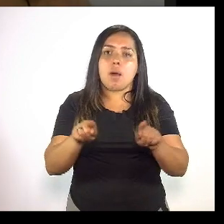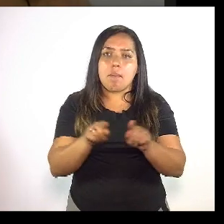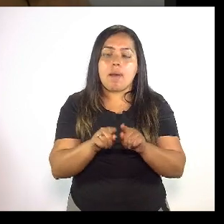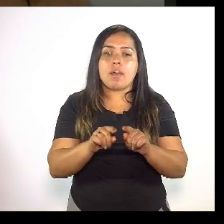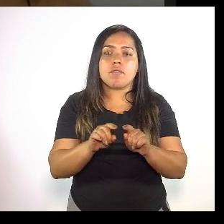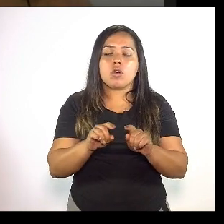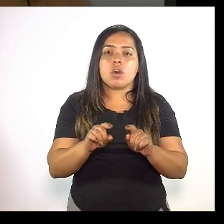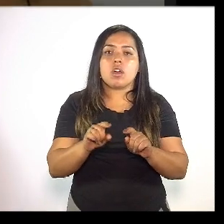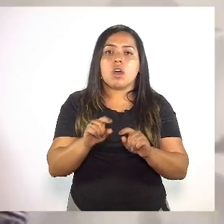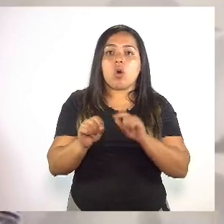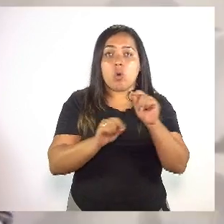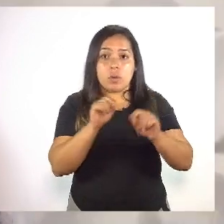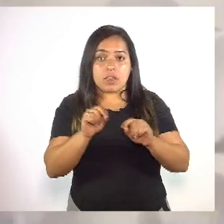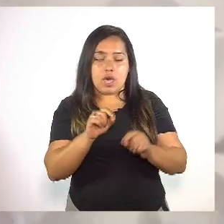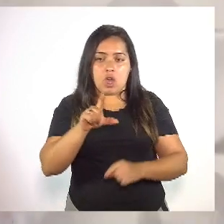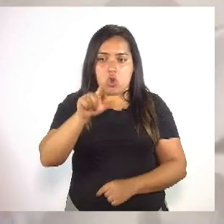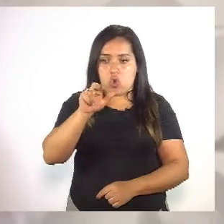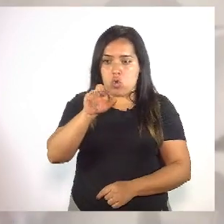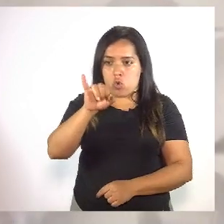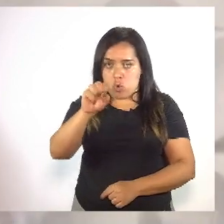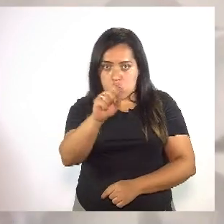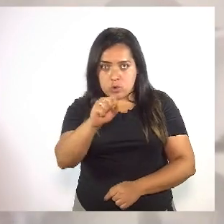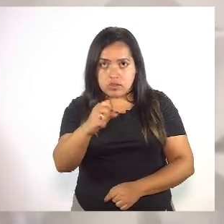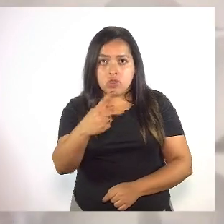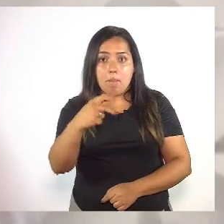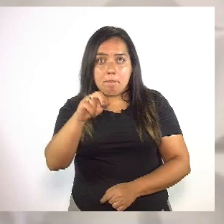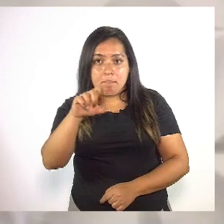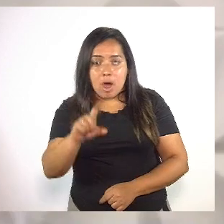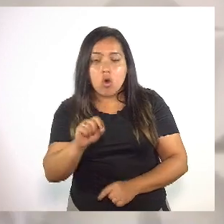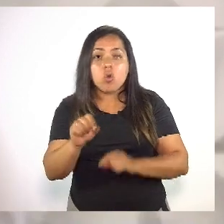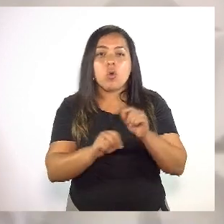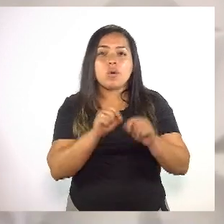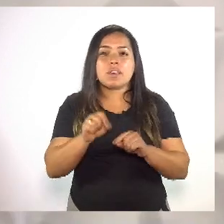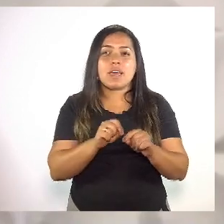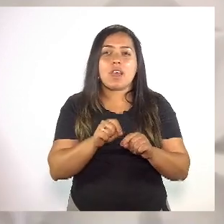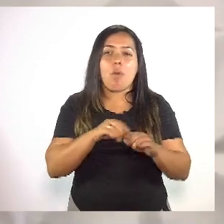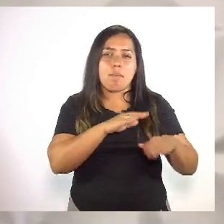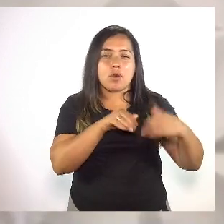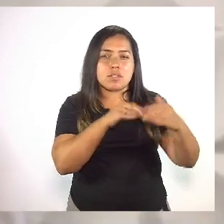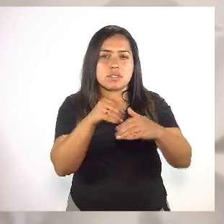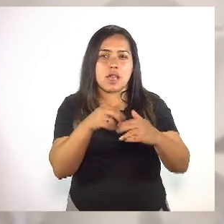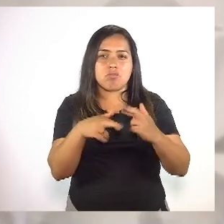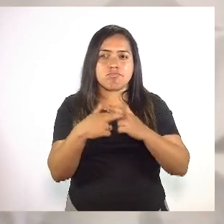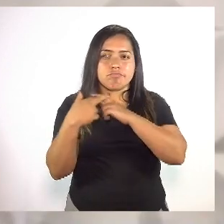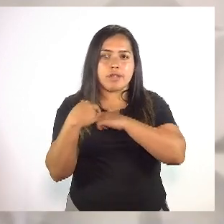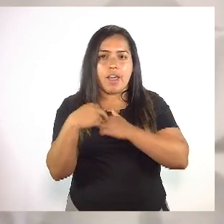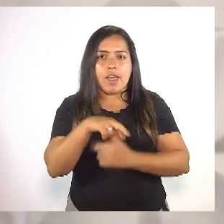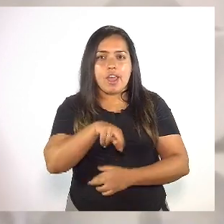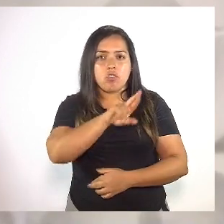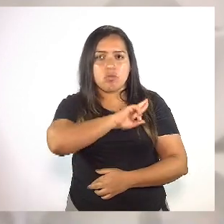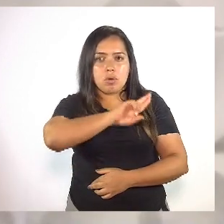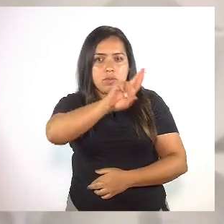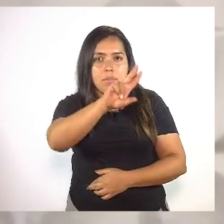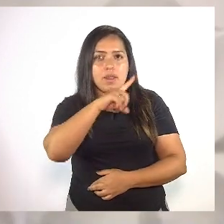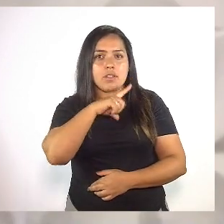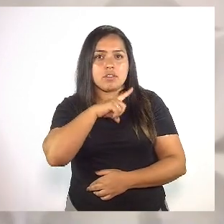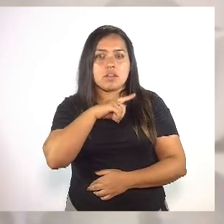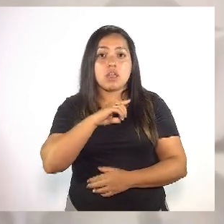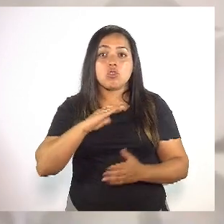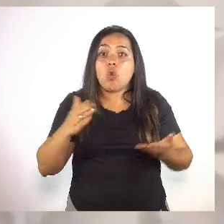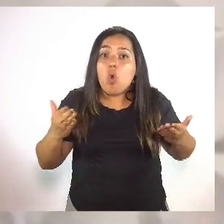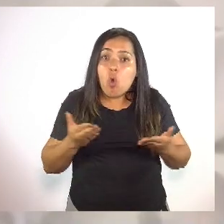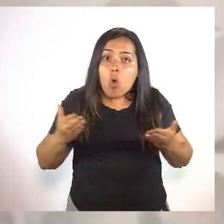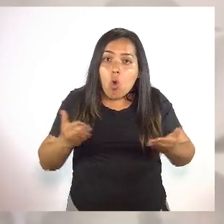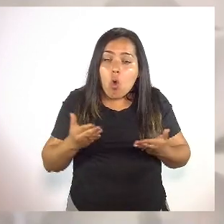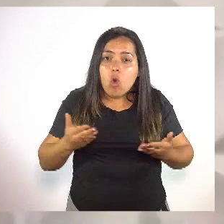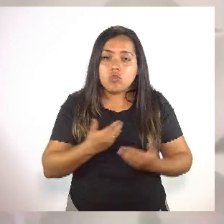pelo deputado Luiz Paulo o que representa o processo de crime de responsabilidade do atual governo, que se